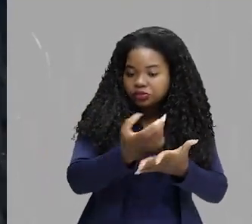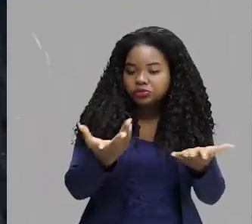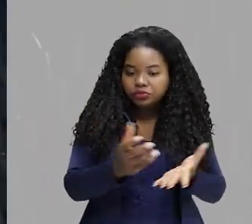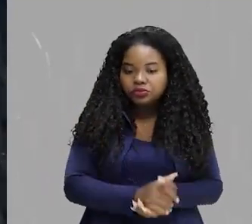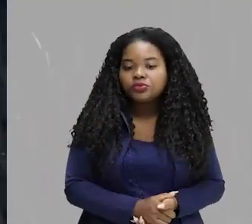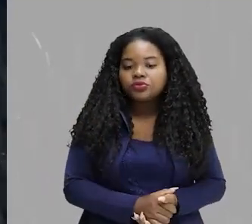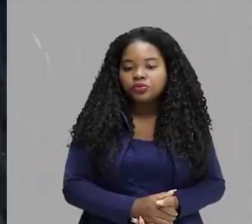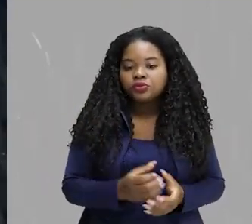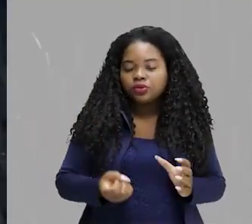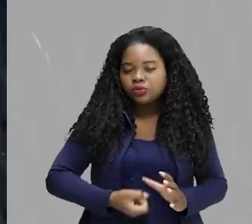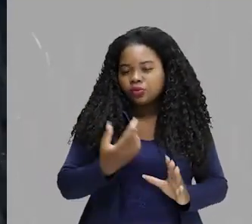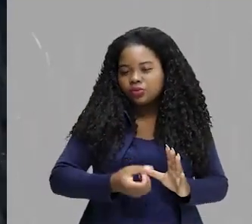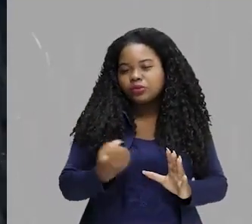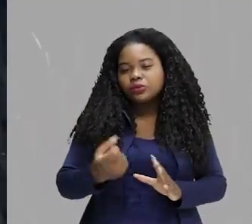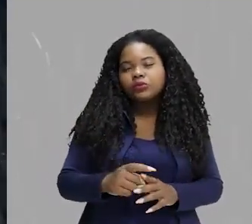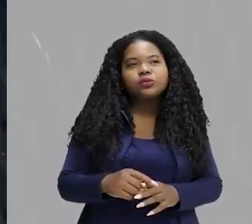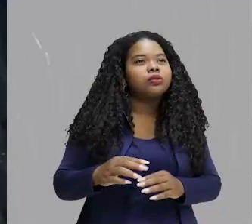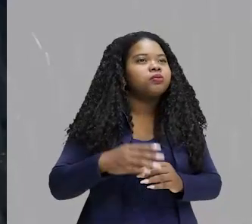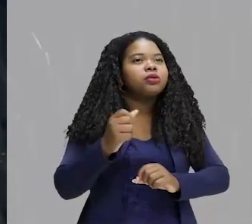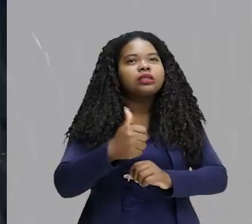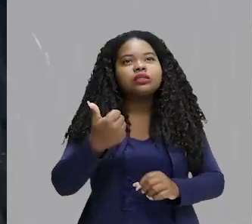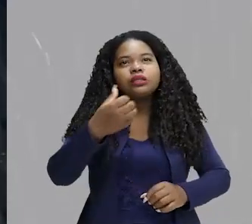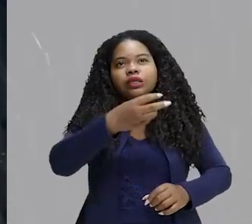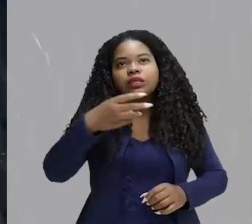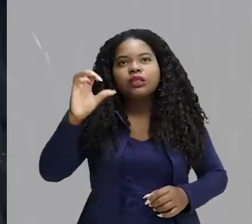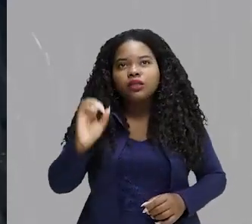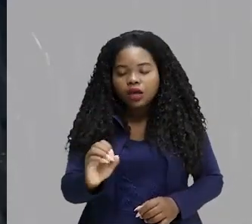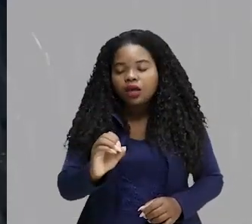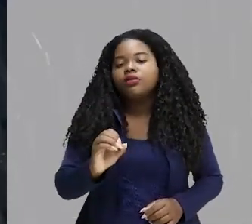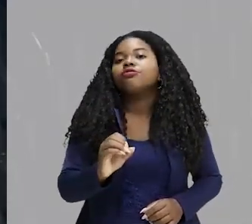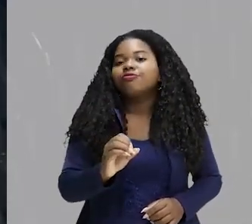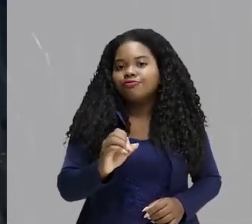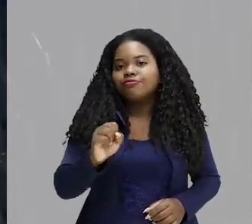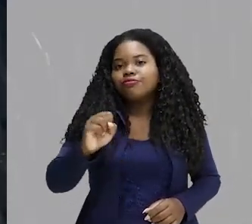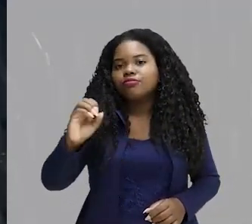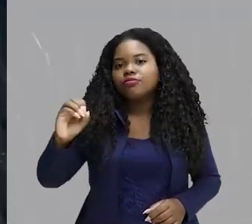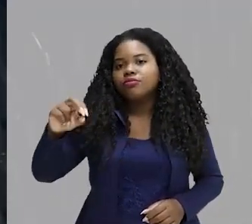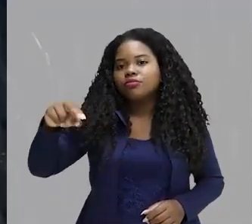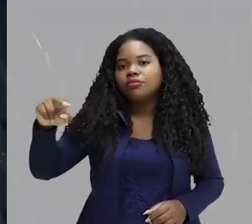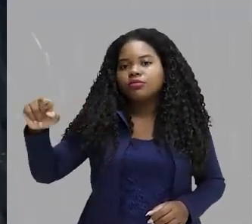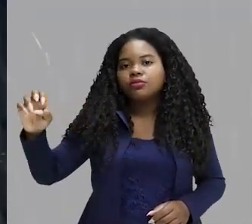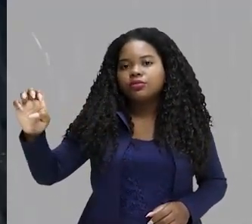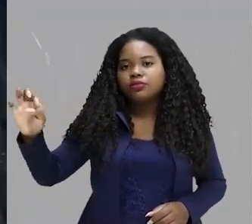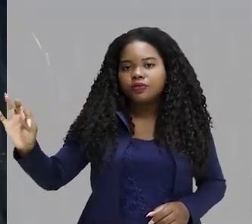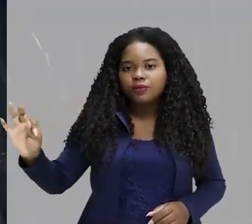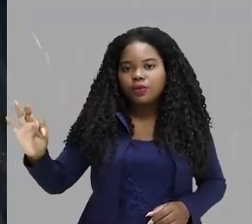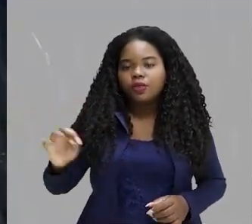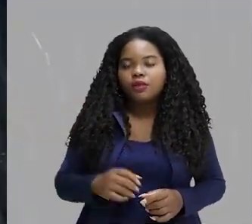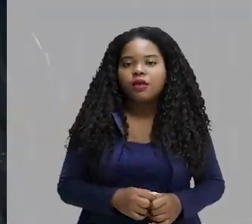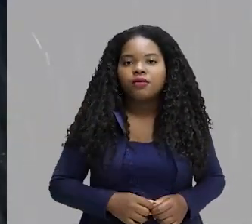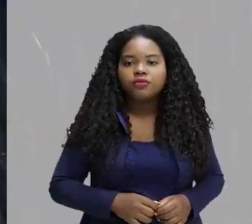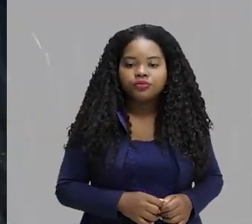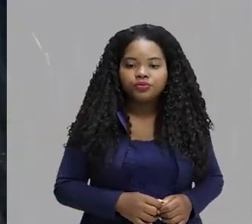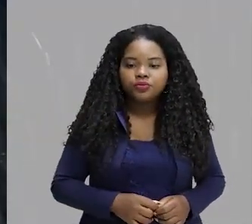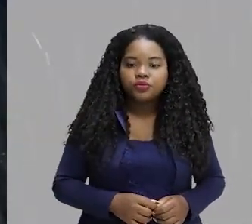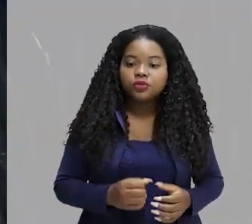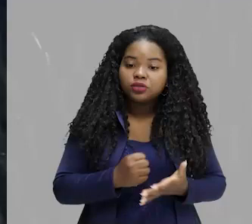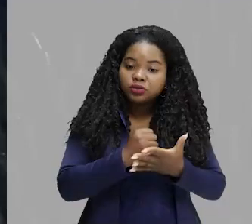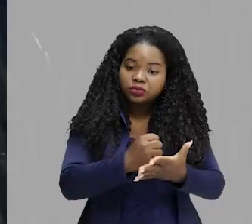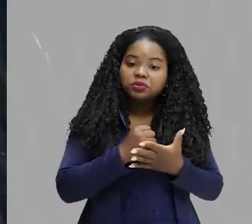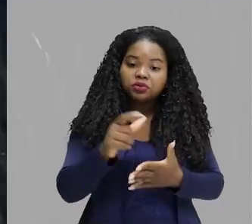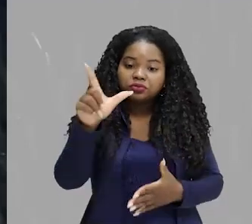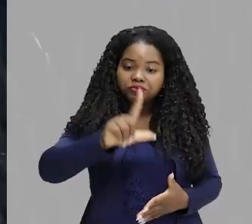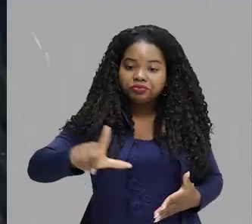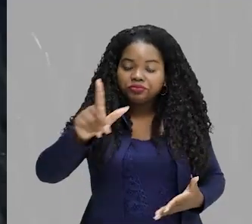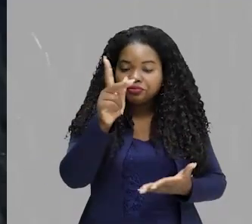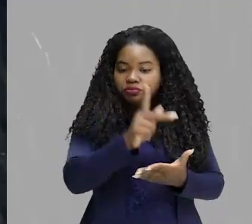130 sonetos, e isso ajudou na construção e na fundamentação da literatura poética da